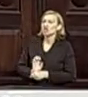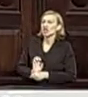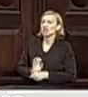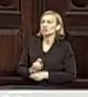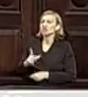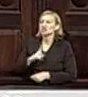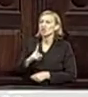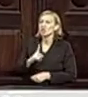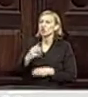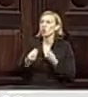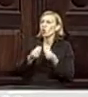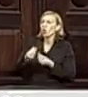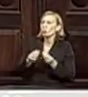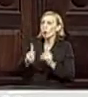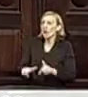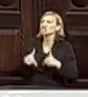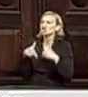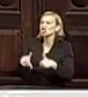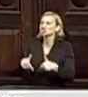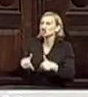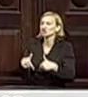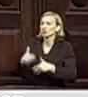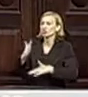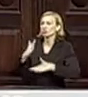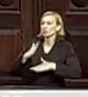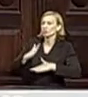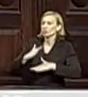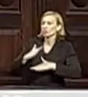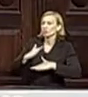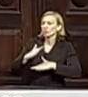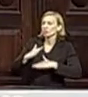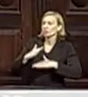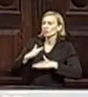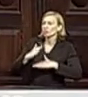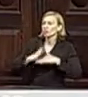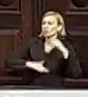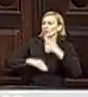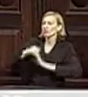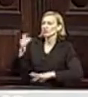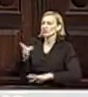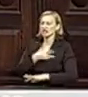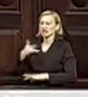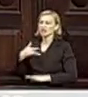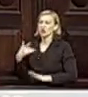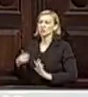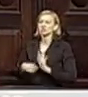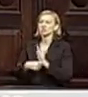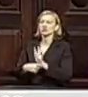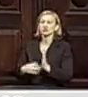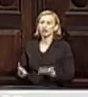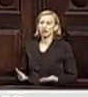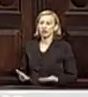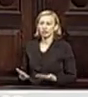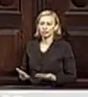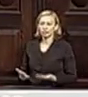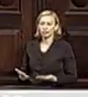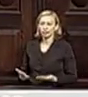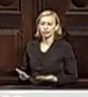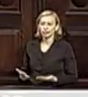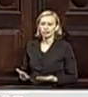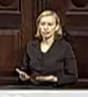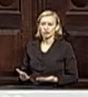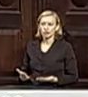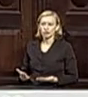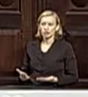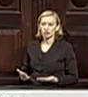gerir o seu corpo profissional. Nós temos condições, os servidores públicos têm condições